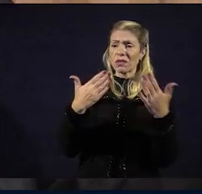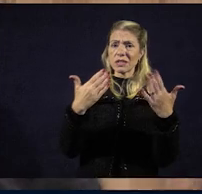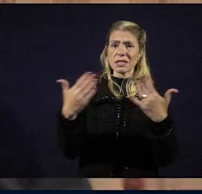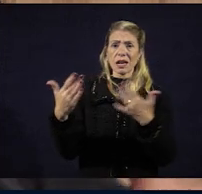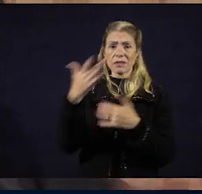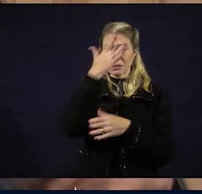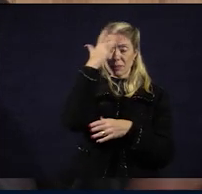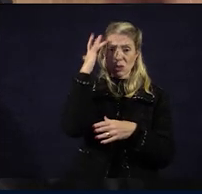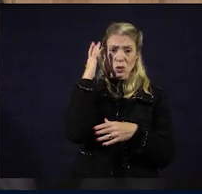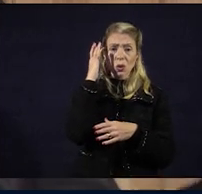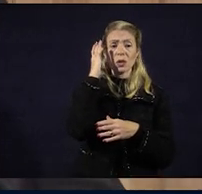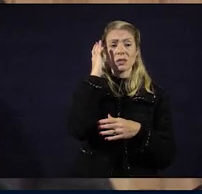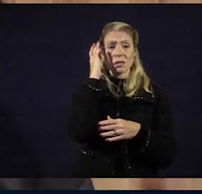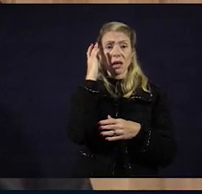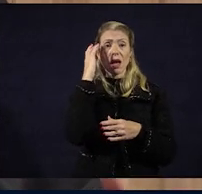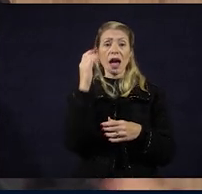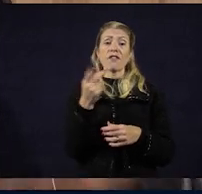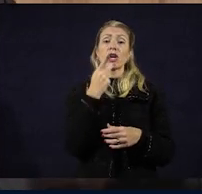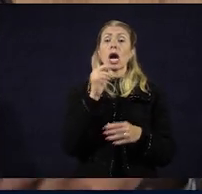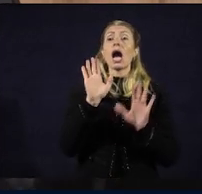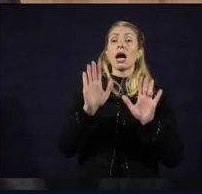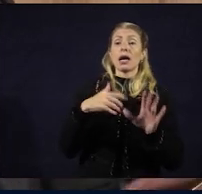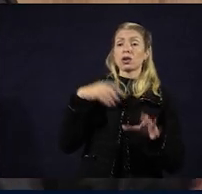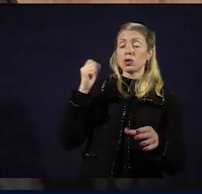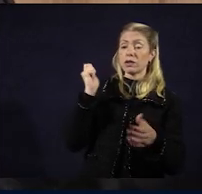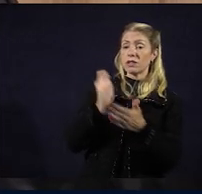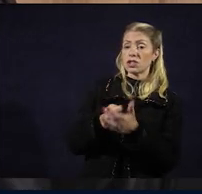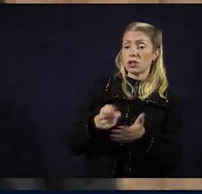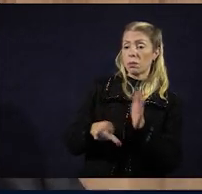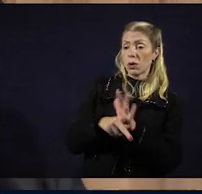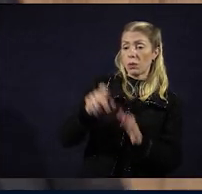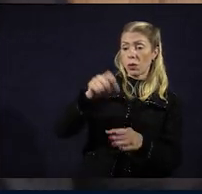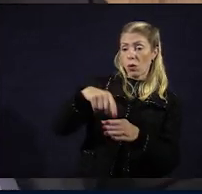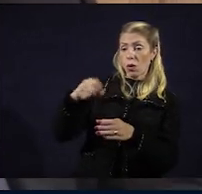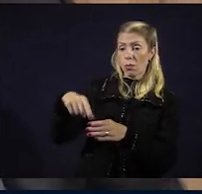analistas jornalista não eu já cumpre commodities cubro